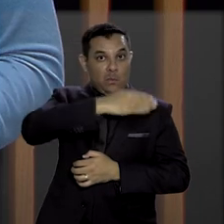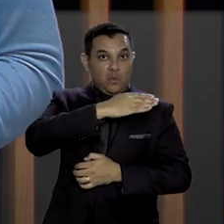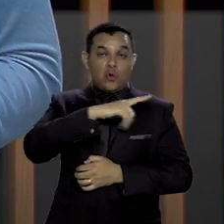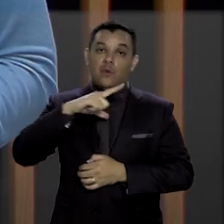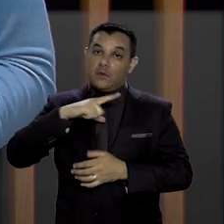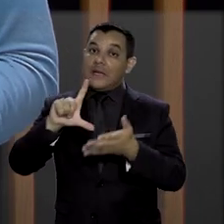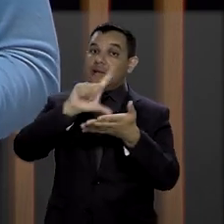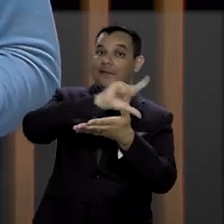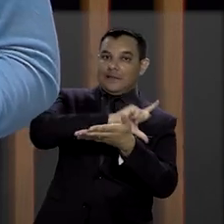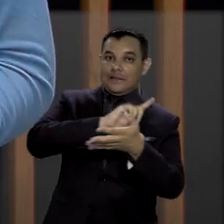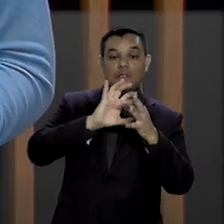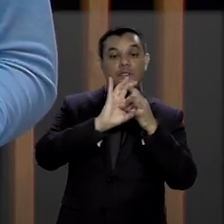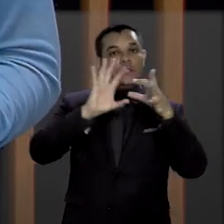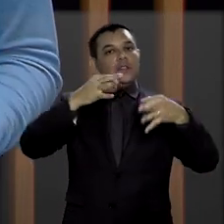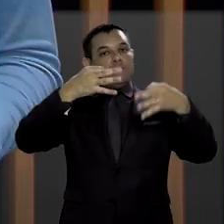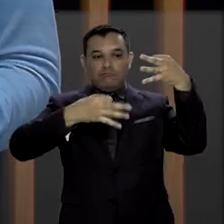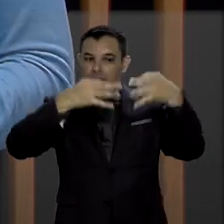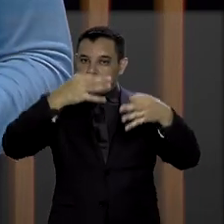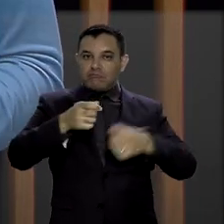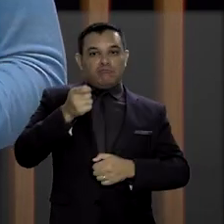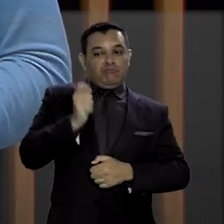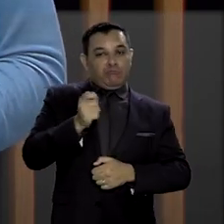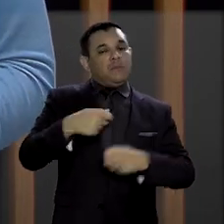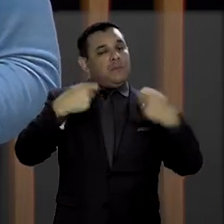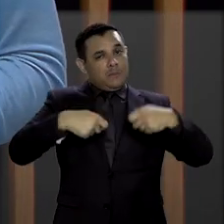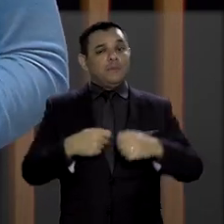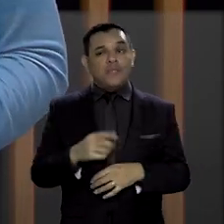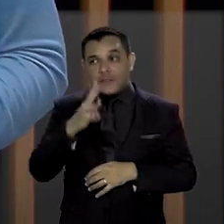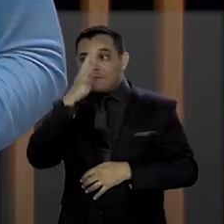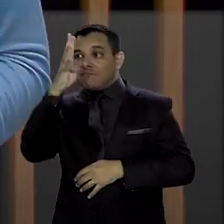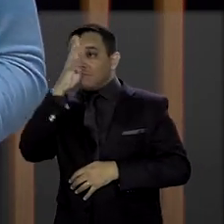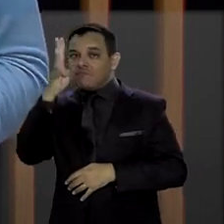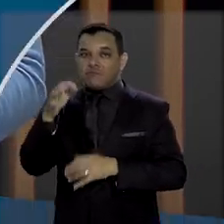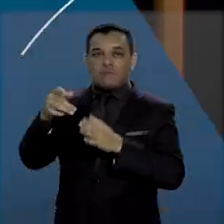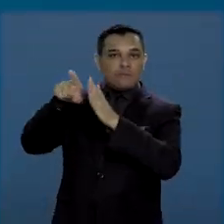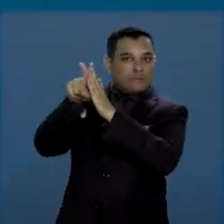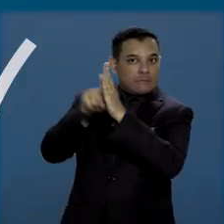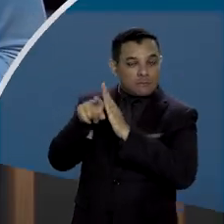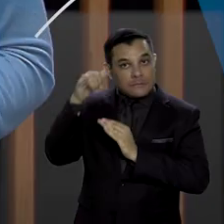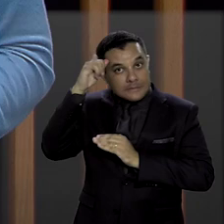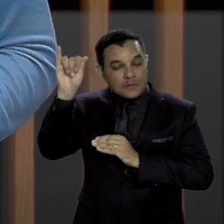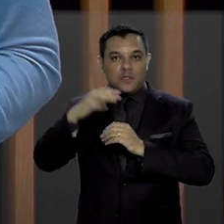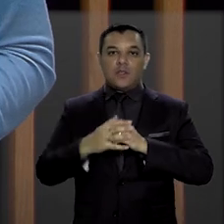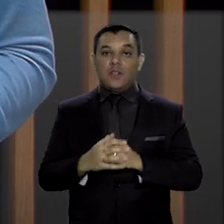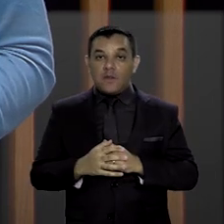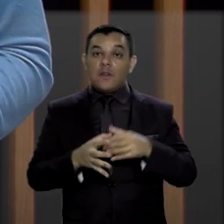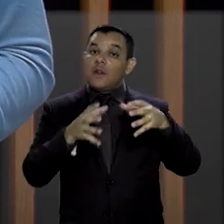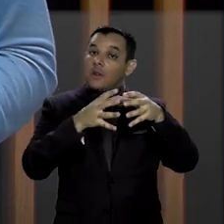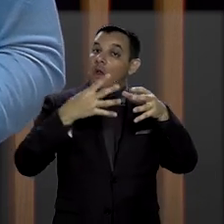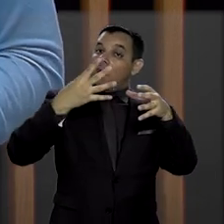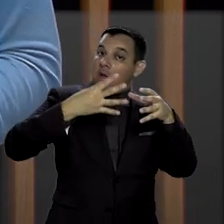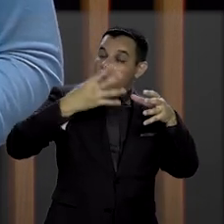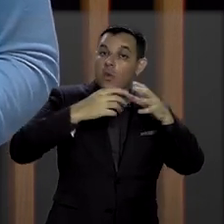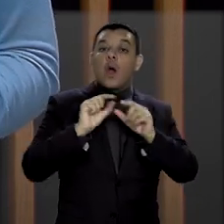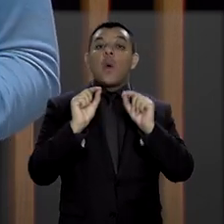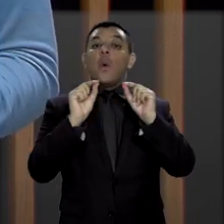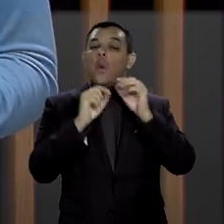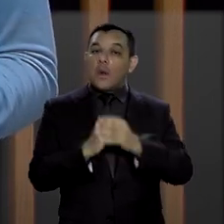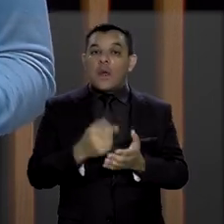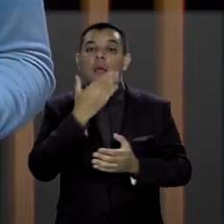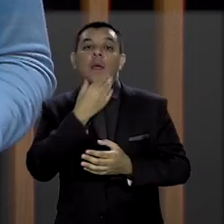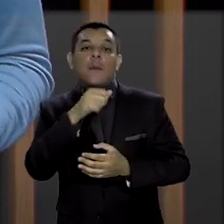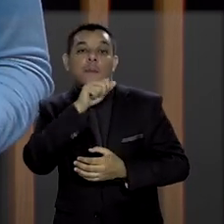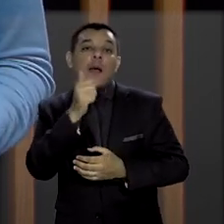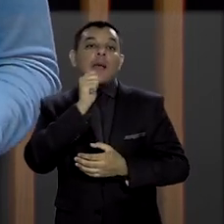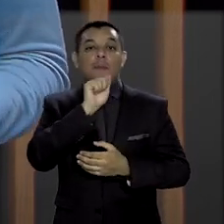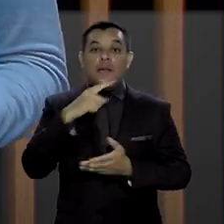mediante autorização judicial para evitar abusos na investigação. Já para a quarta turma, o fato de os pais